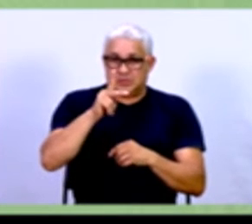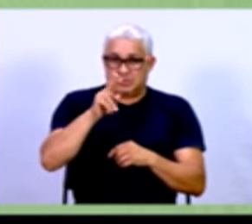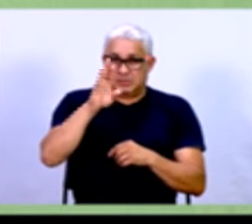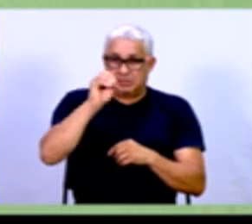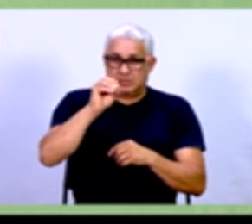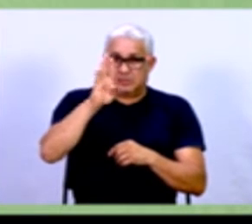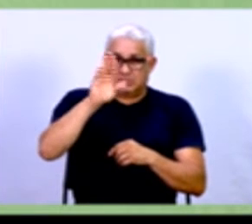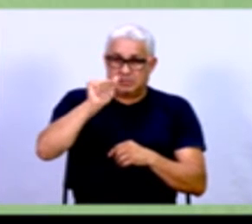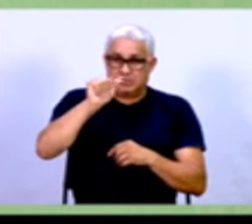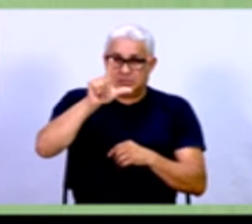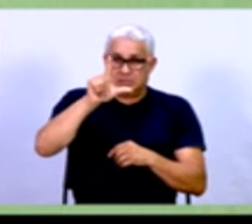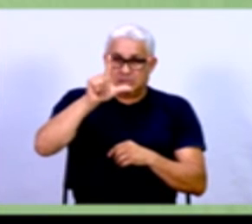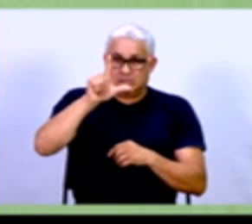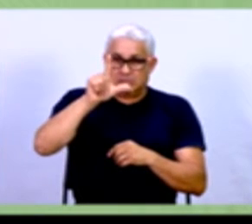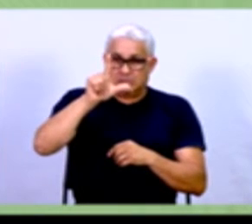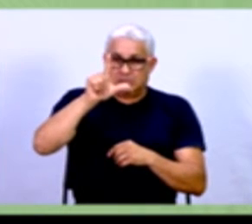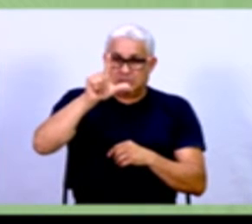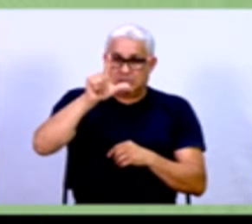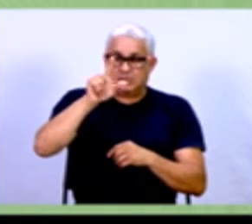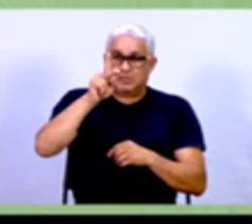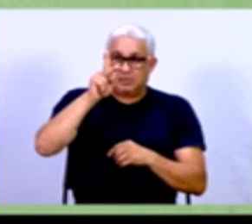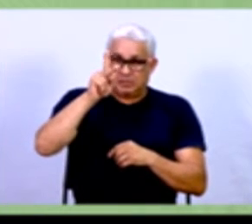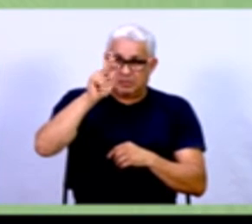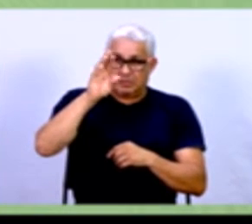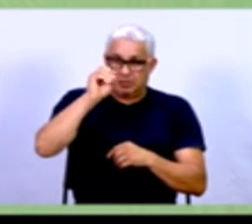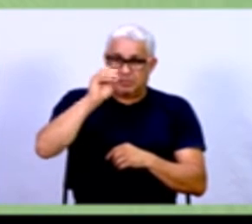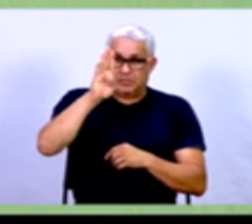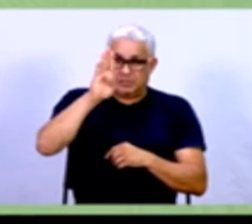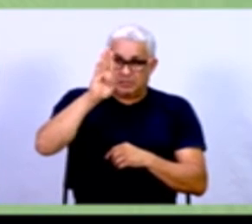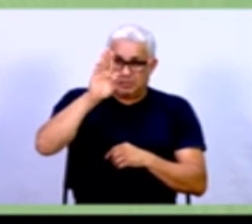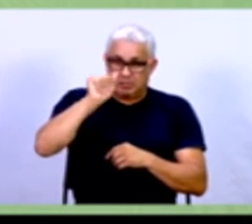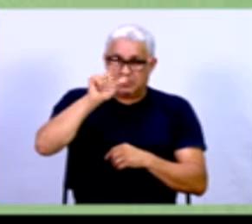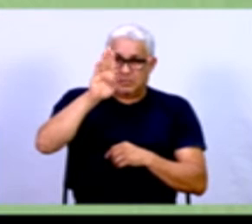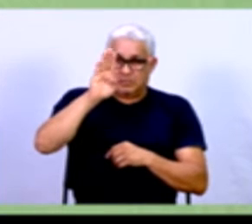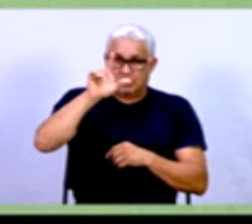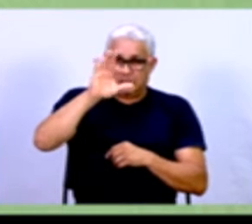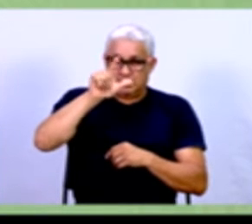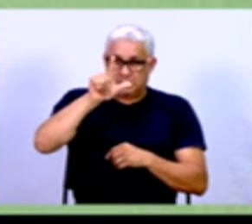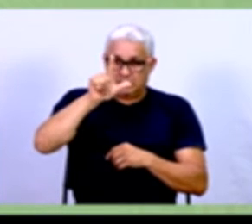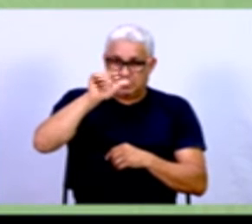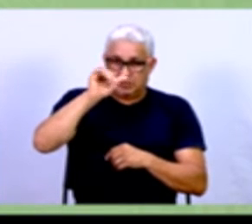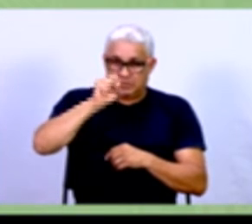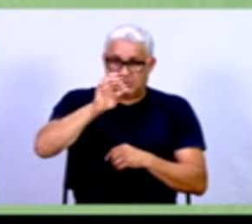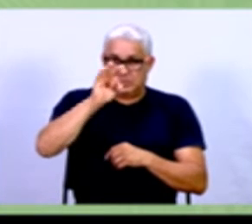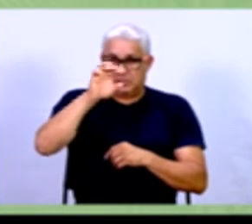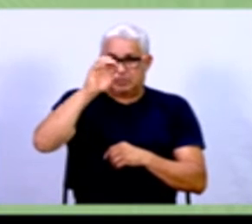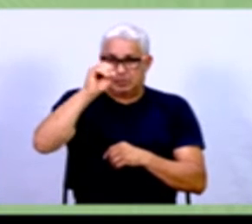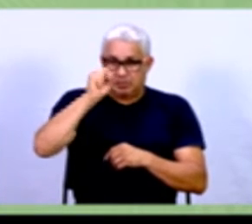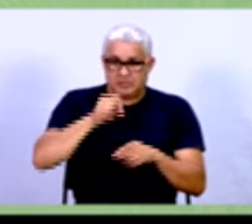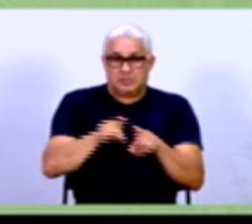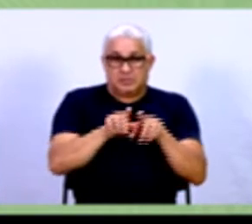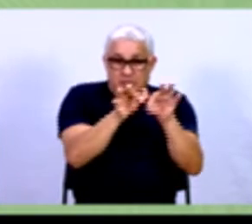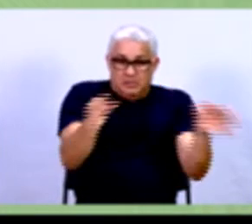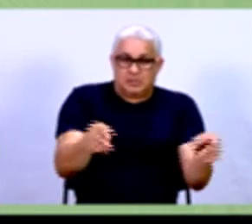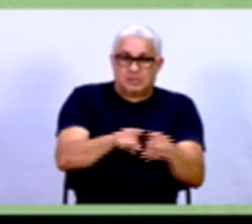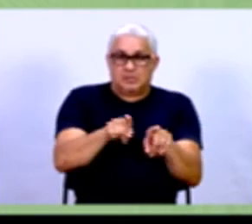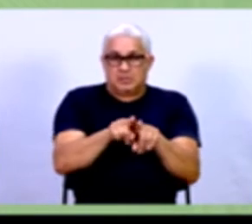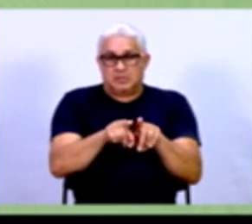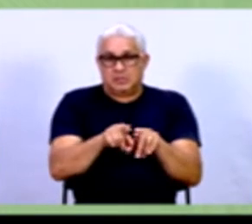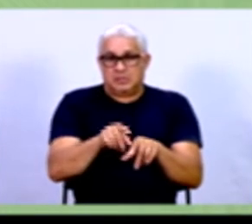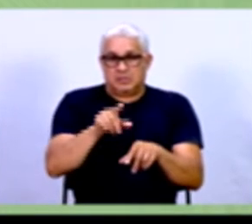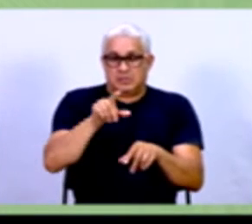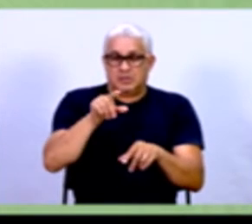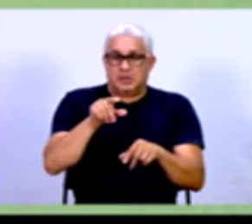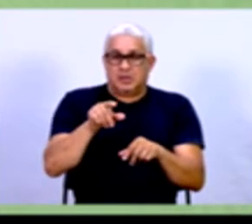que dentro tem a amostragem aleatória, simples, sistemática e estratificada. Aí a gente tem aqui os não